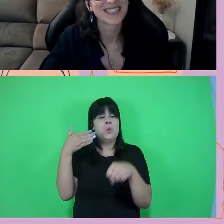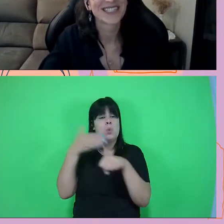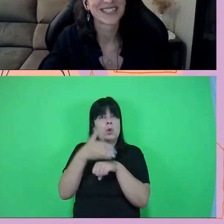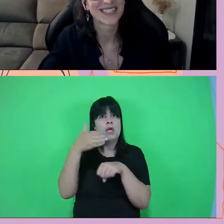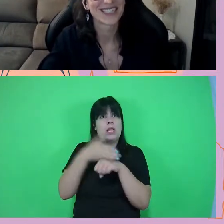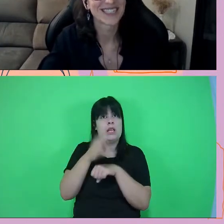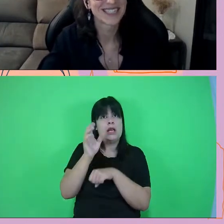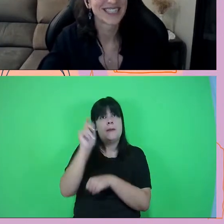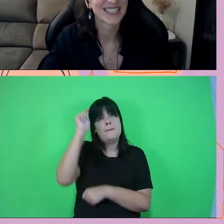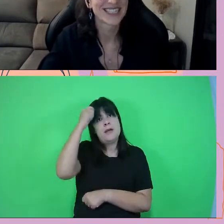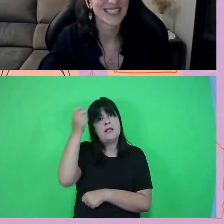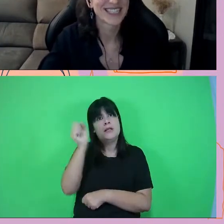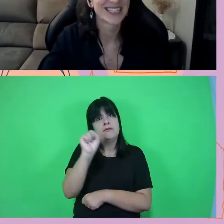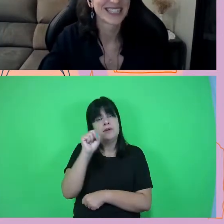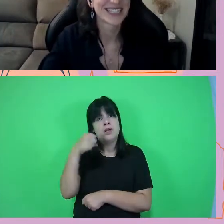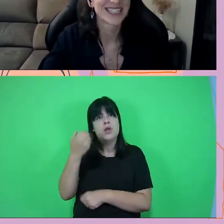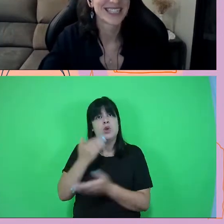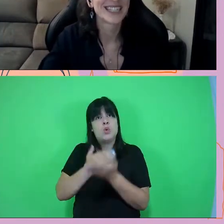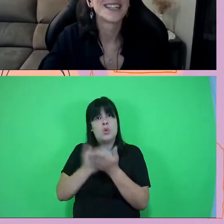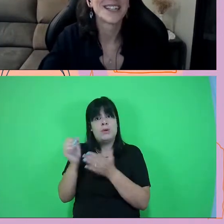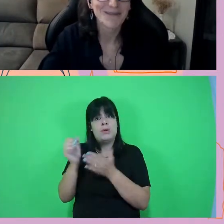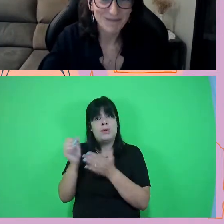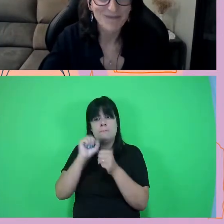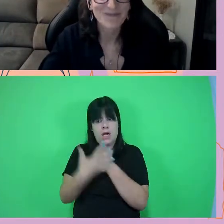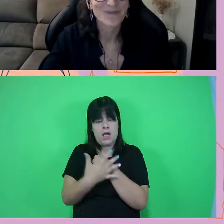no ano que começou a pandemia, né?